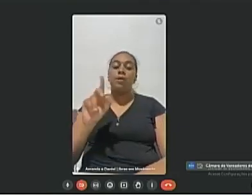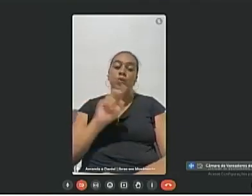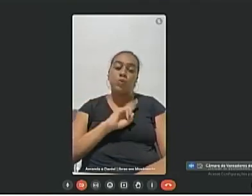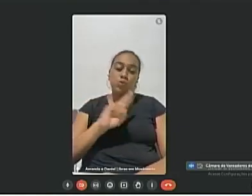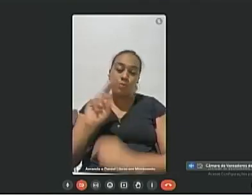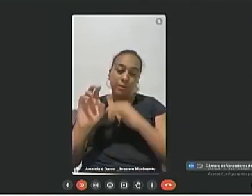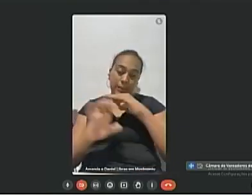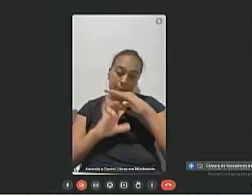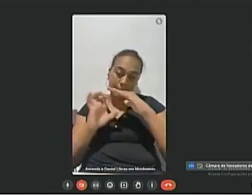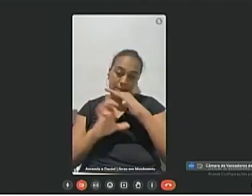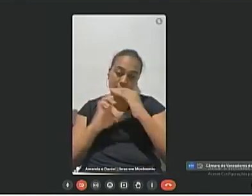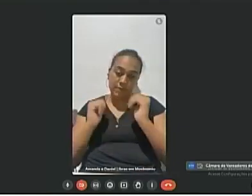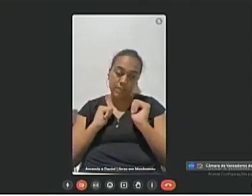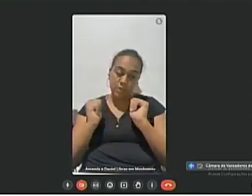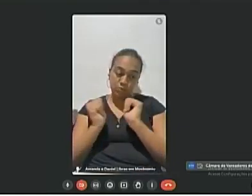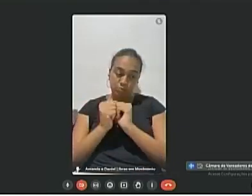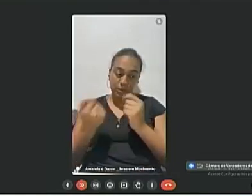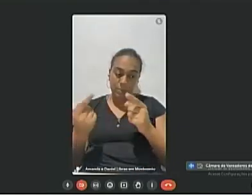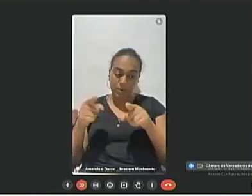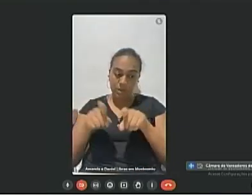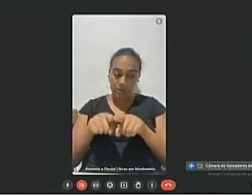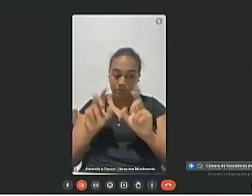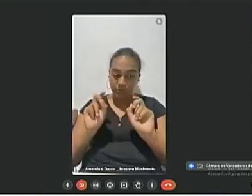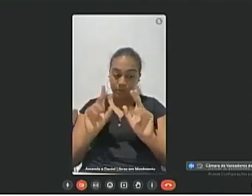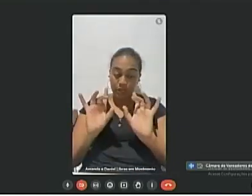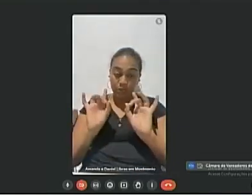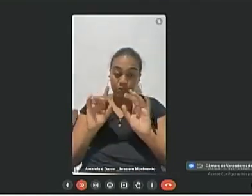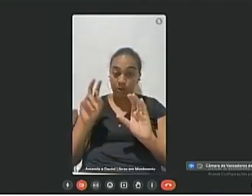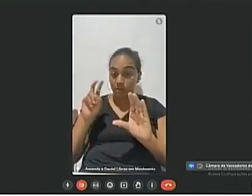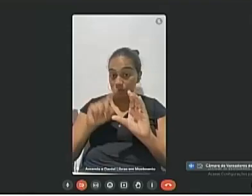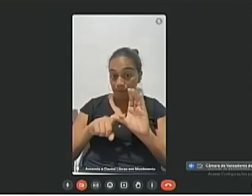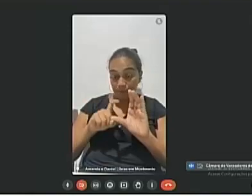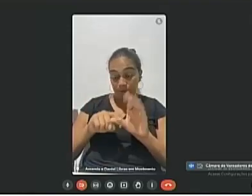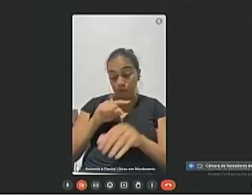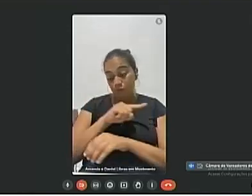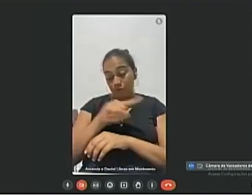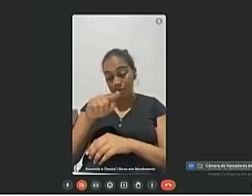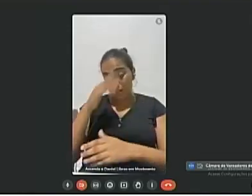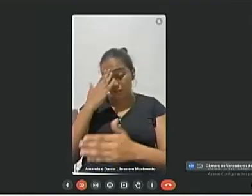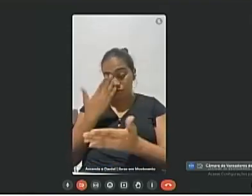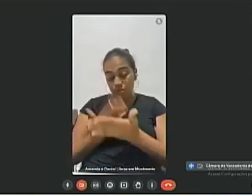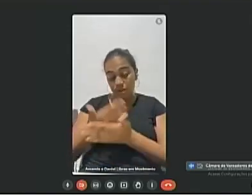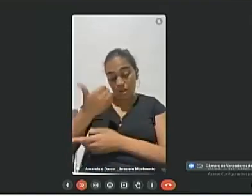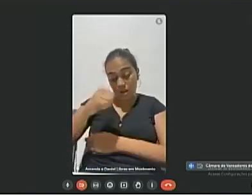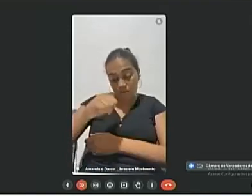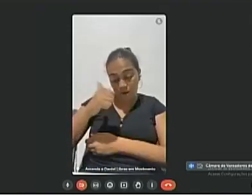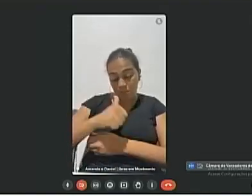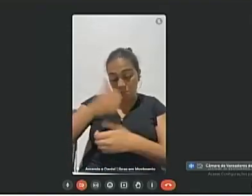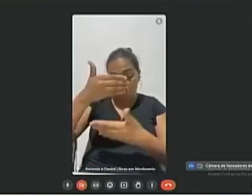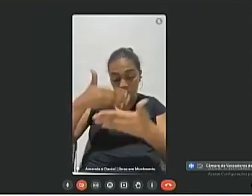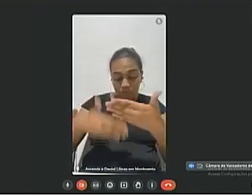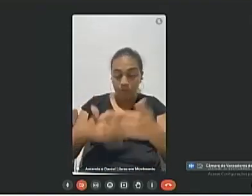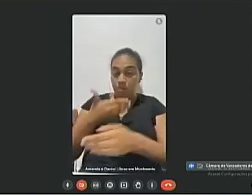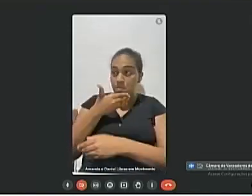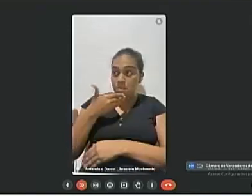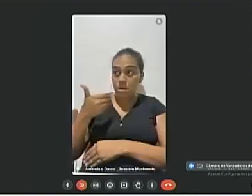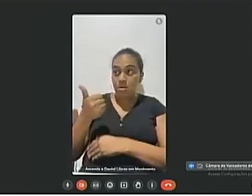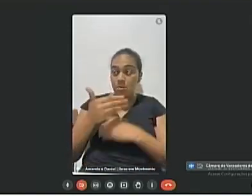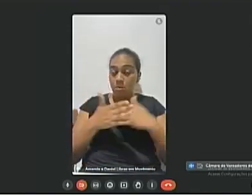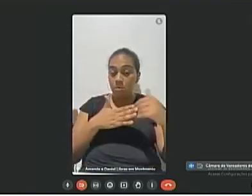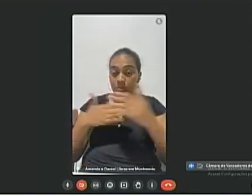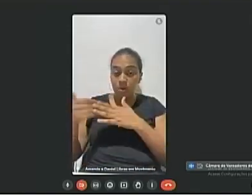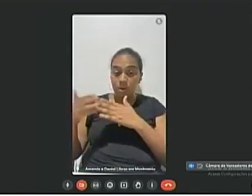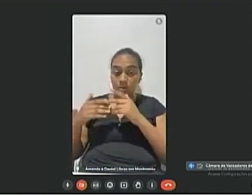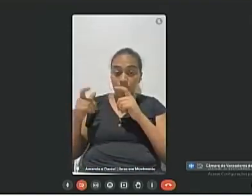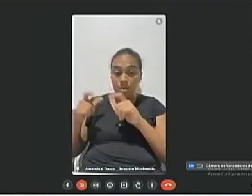diante do tamanho do problema. Só depende de vocês acreditar, aferir todos os dados, melhorar qualquer ponto,